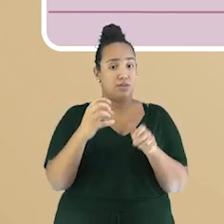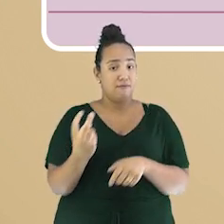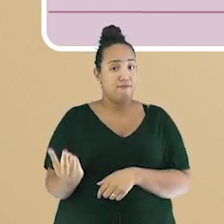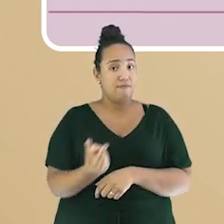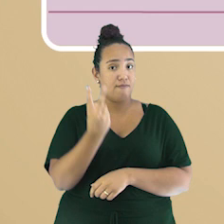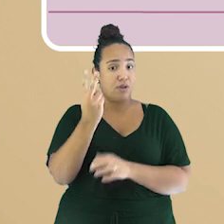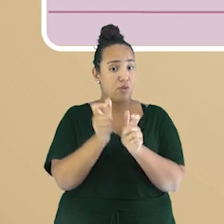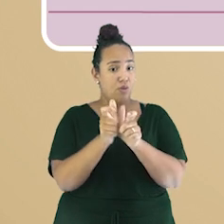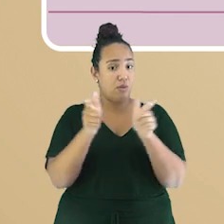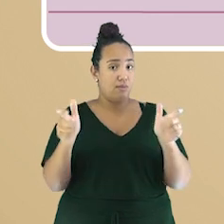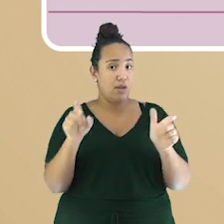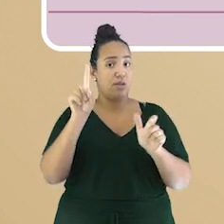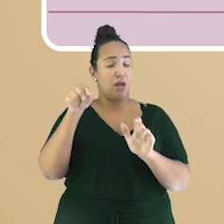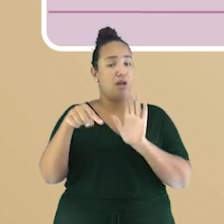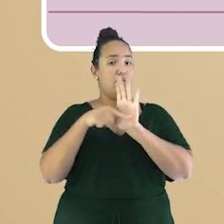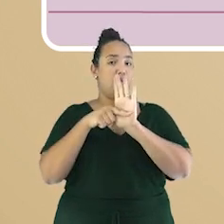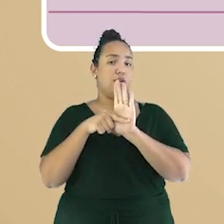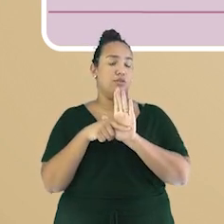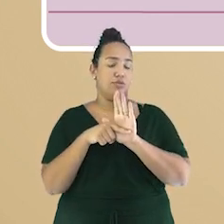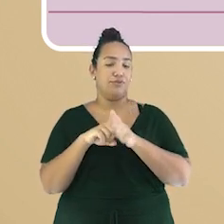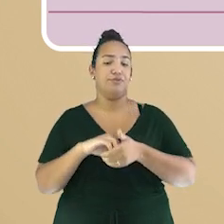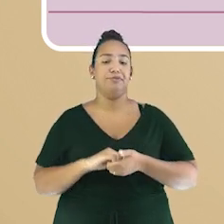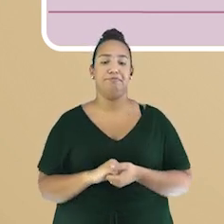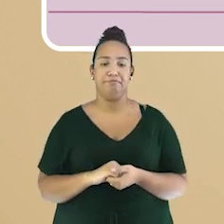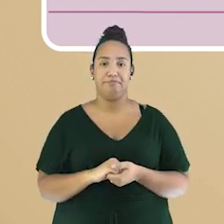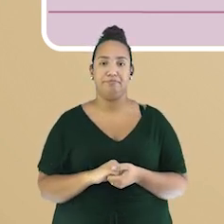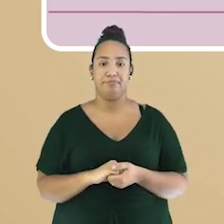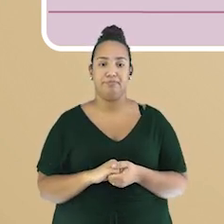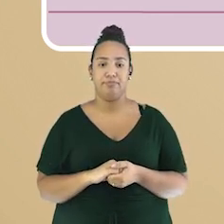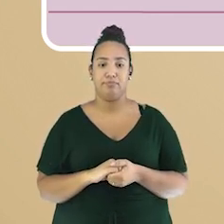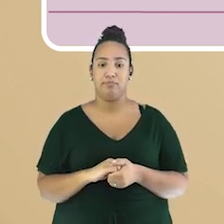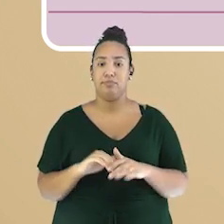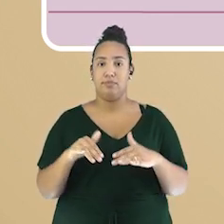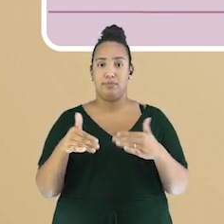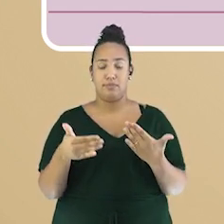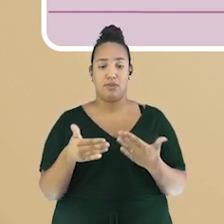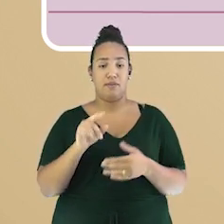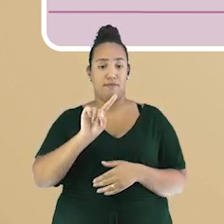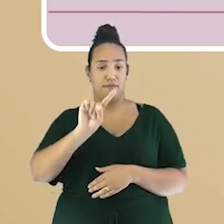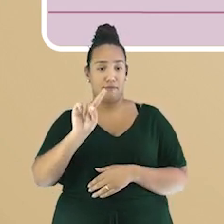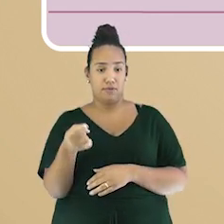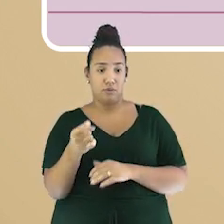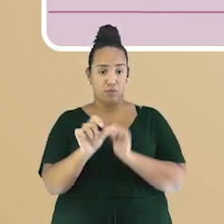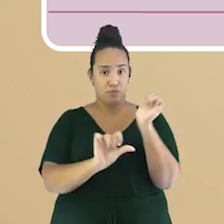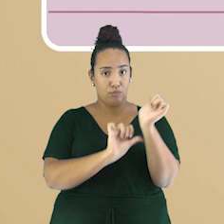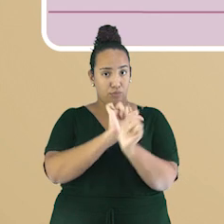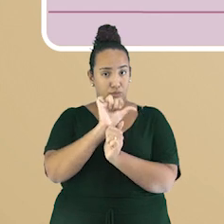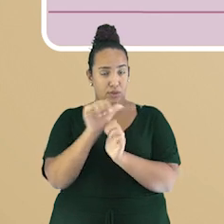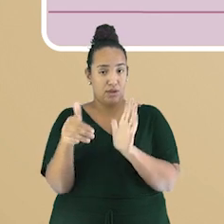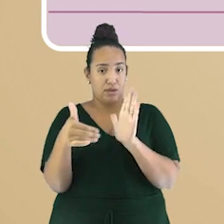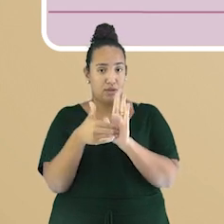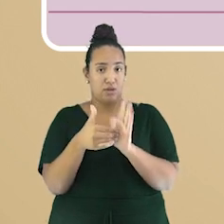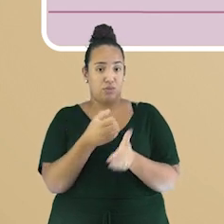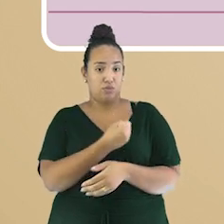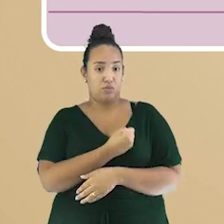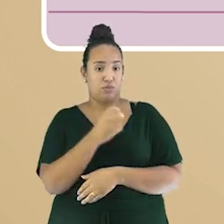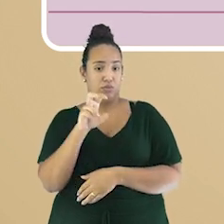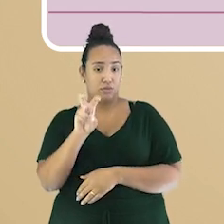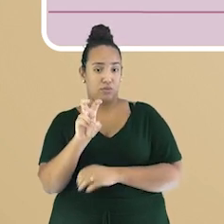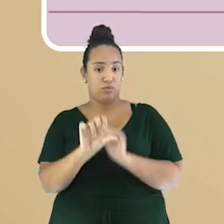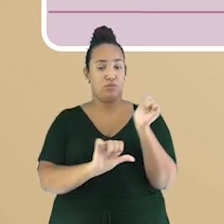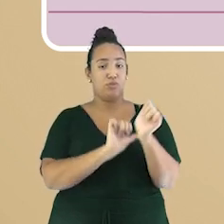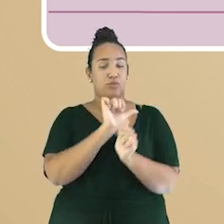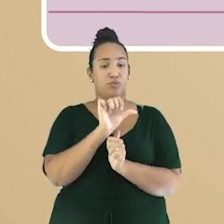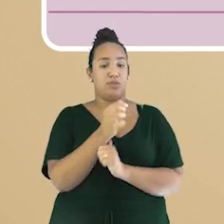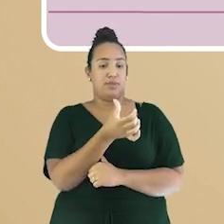fica negativo. Deslocando a vírgula até chegar no número 5, nós andamos 6 casas